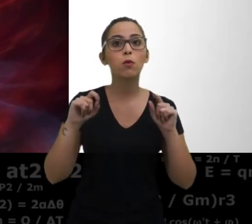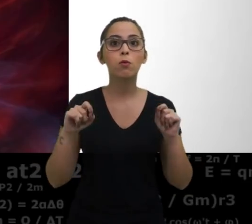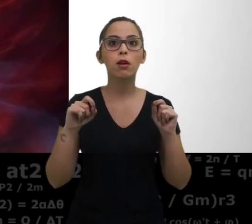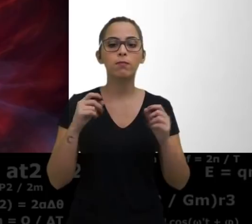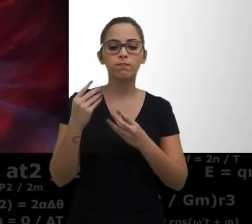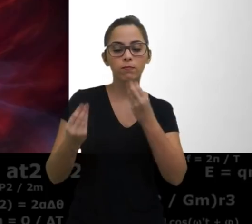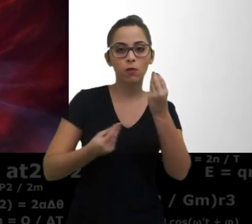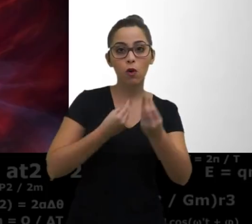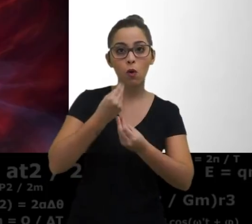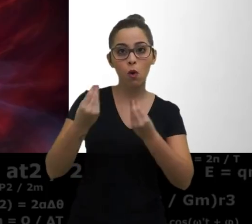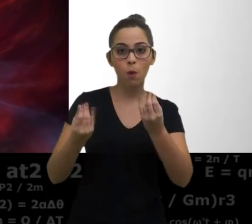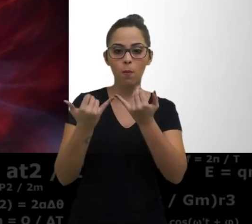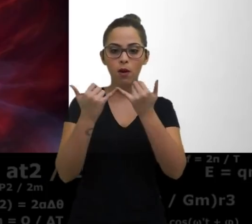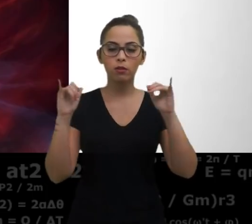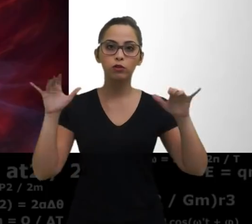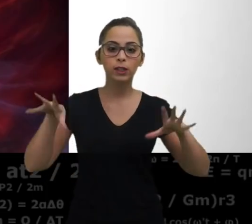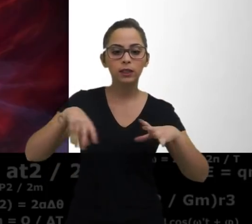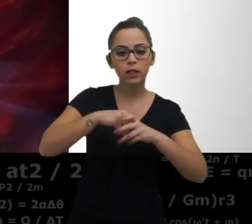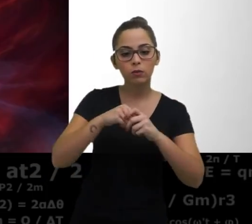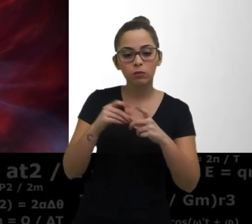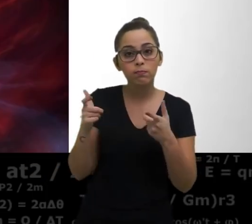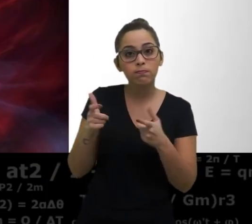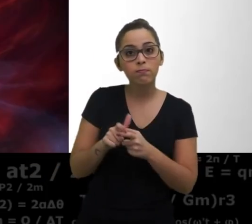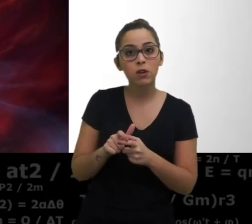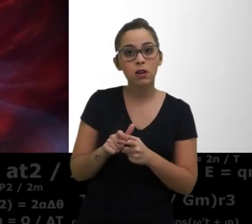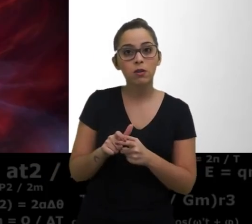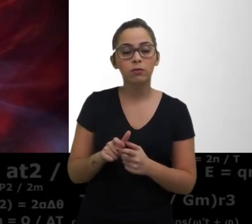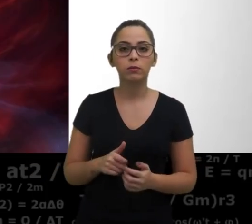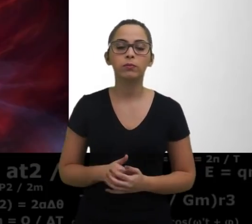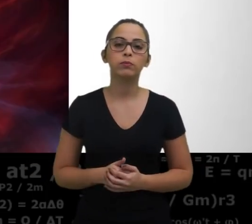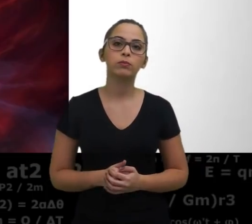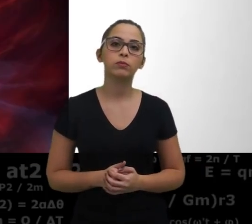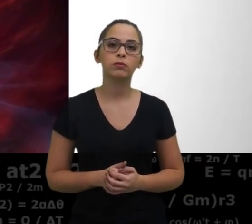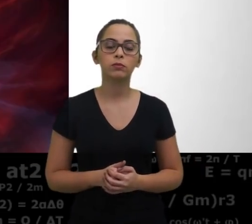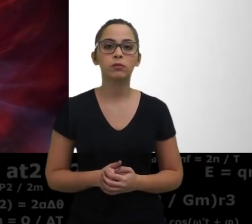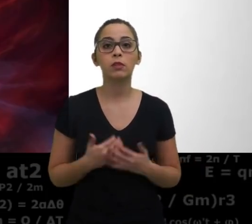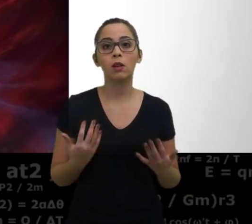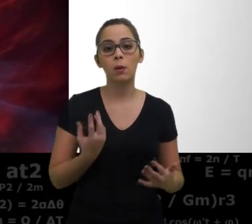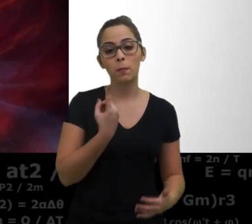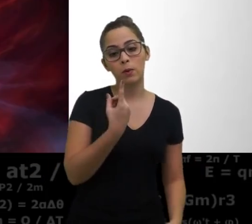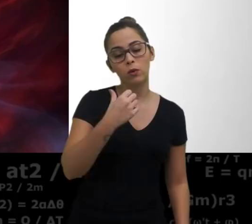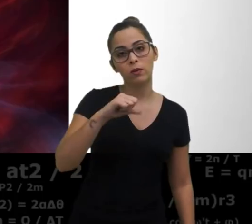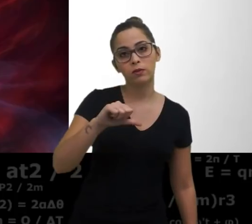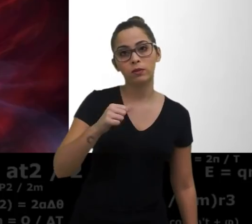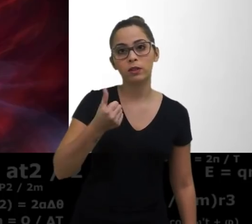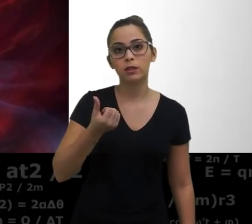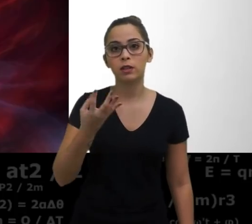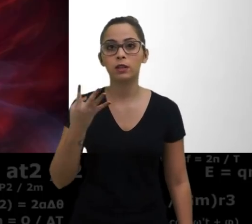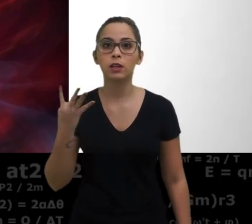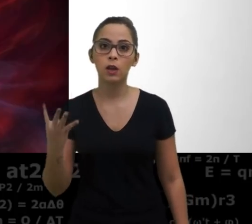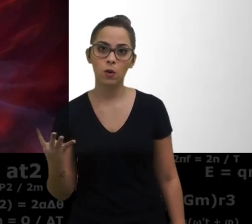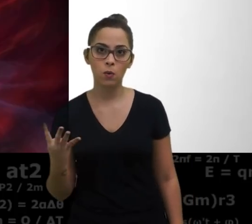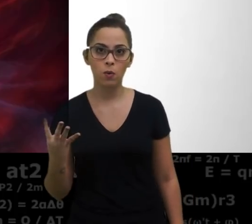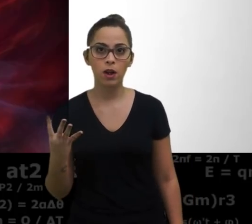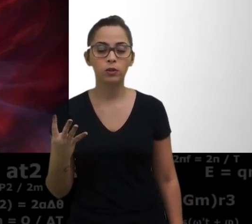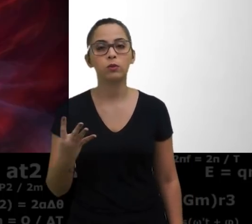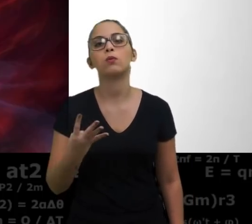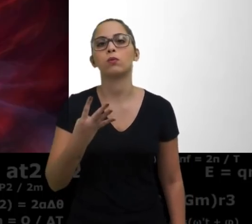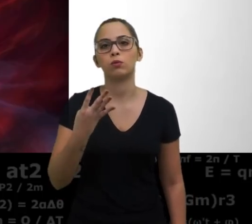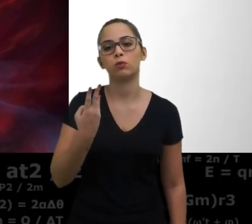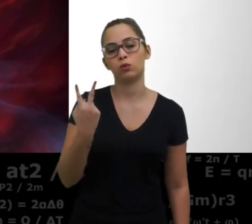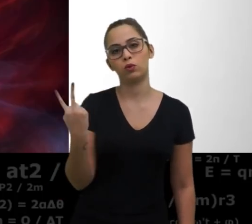disco de acreção, pode explicar as altas luminosidades de quasares. A energia dos quasares vem